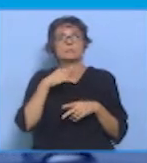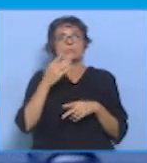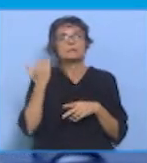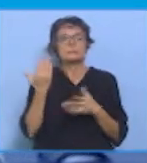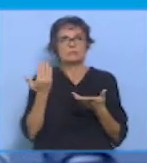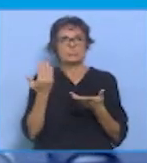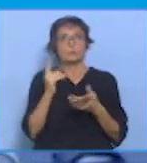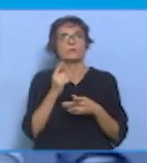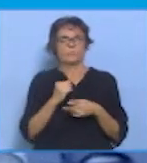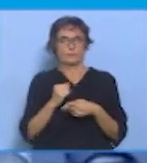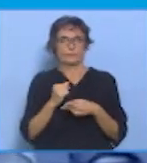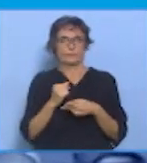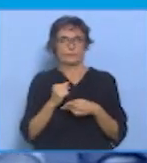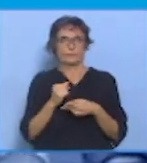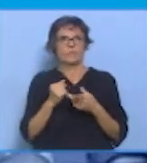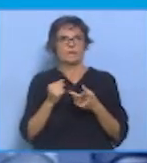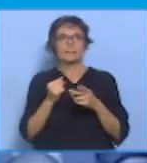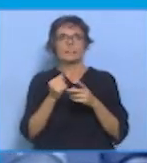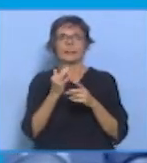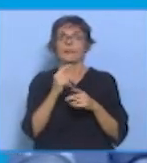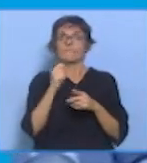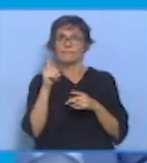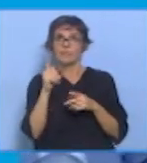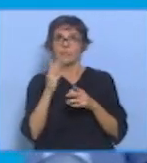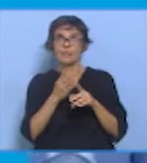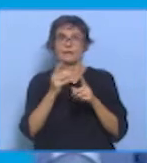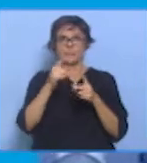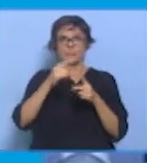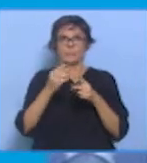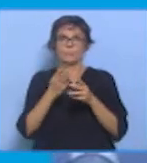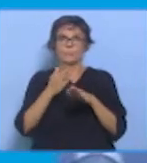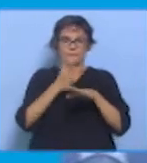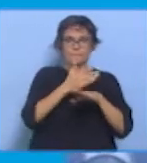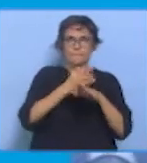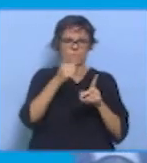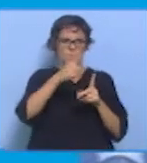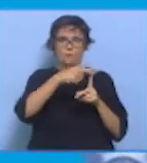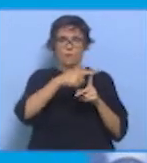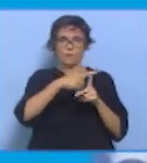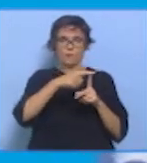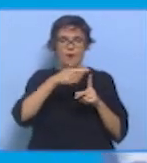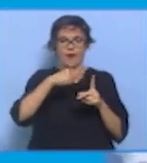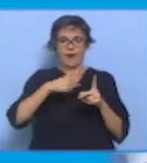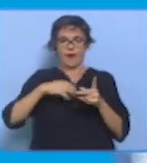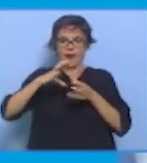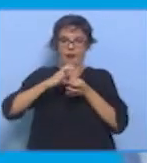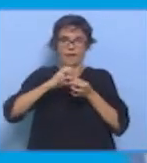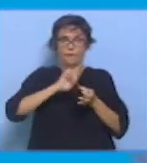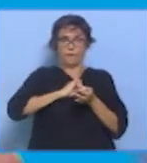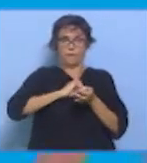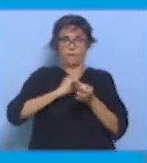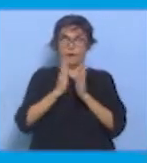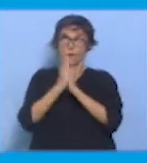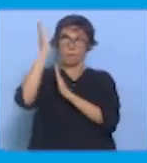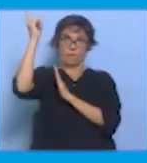fé tem como se fosse dois polos. Um mais íntimo, que é a relação minha com Deus, não é? E